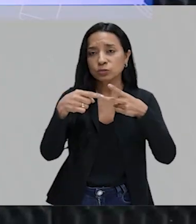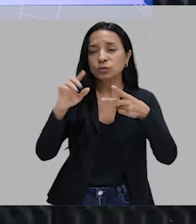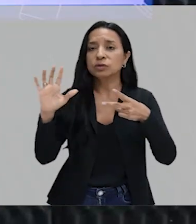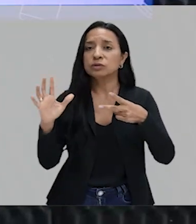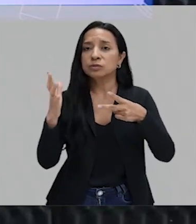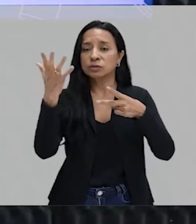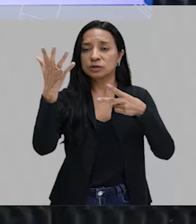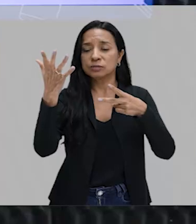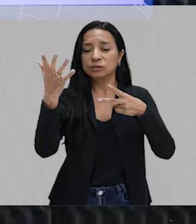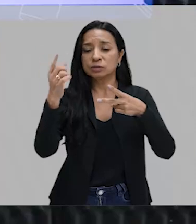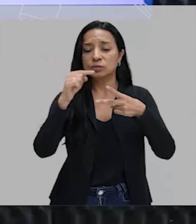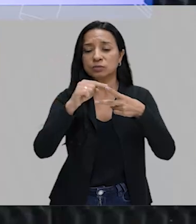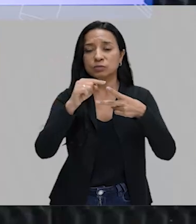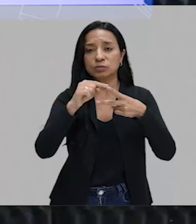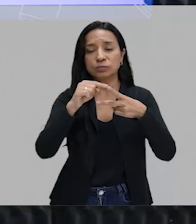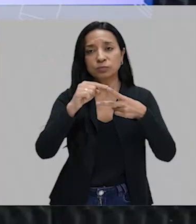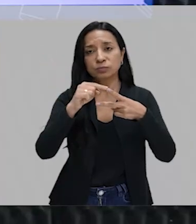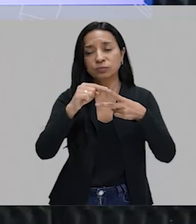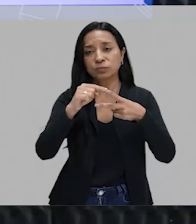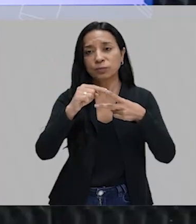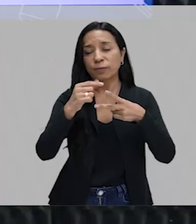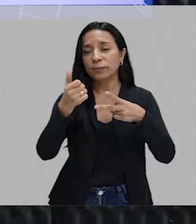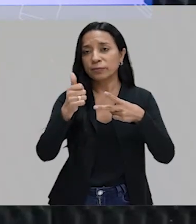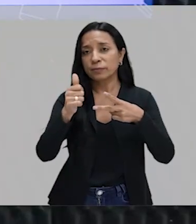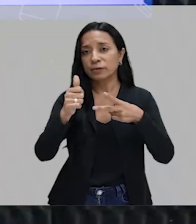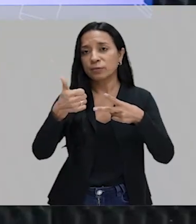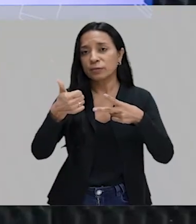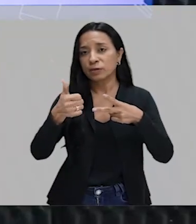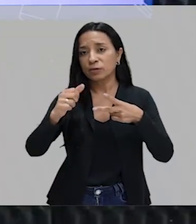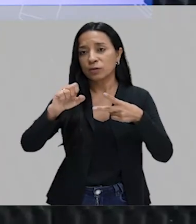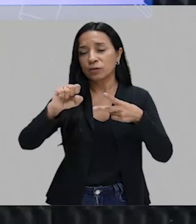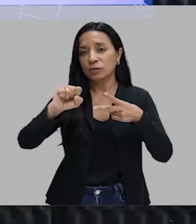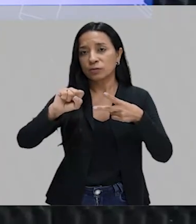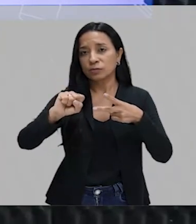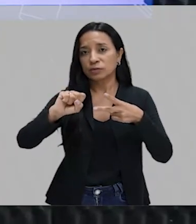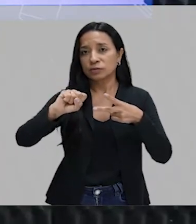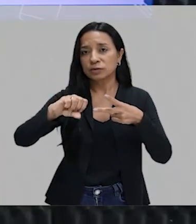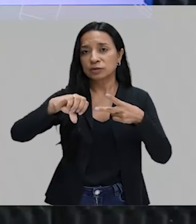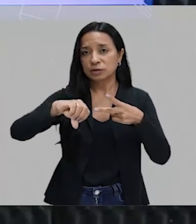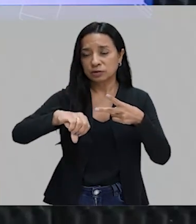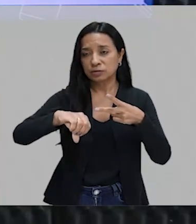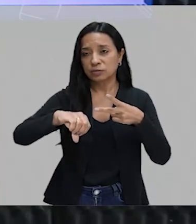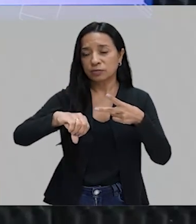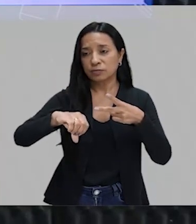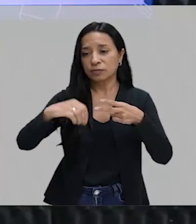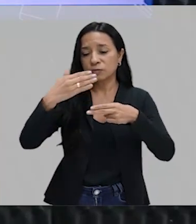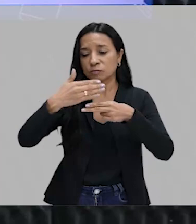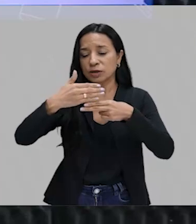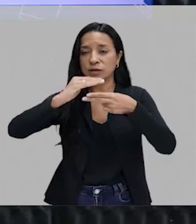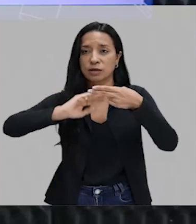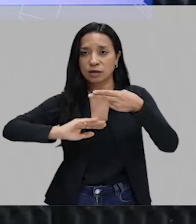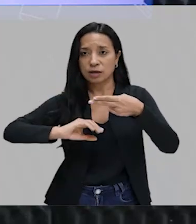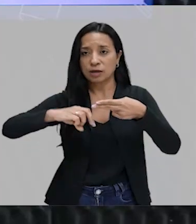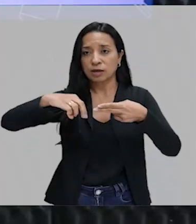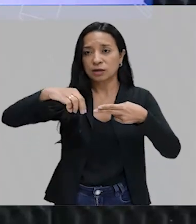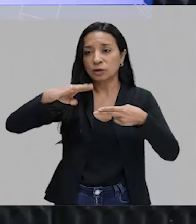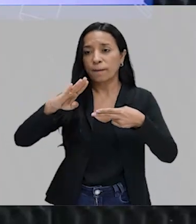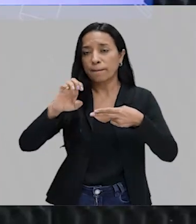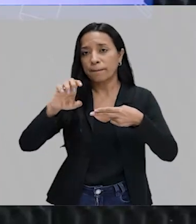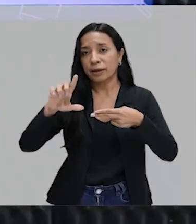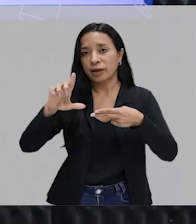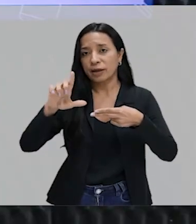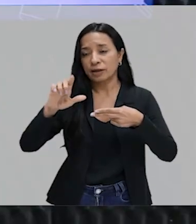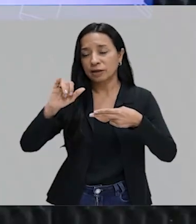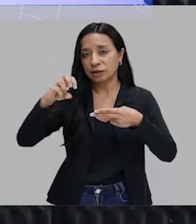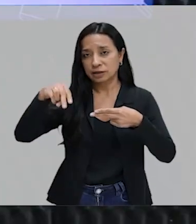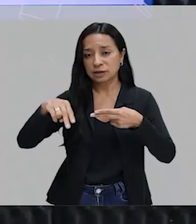Em 1989, você tem a queda do Muro de Berlim, e 2 anos depois, em